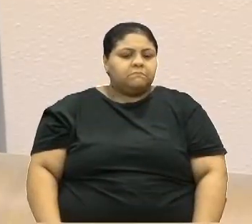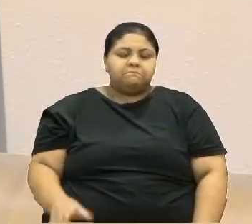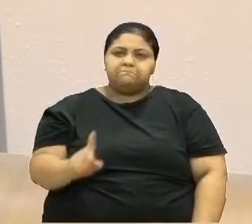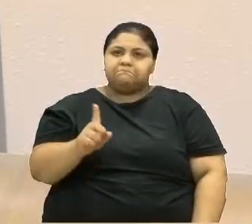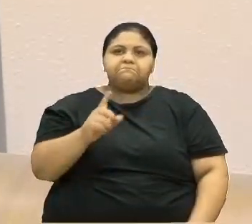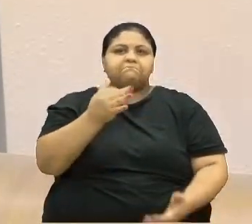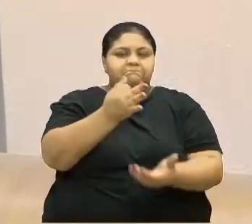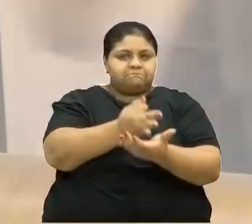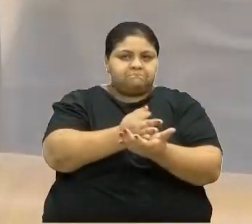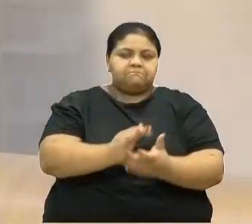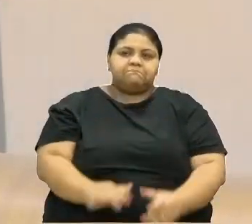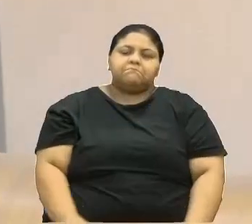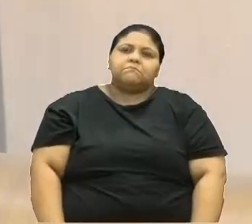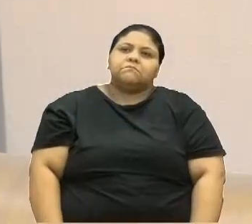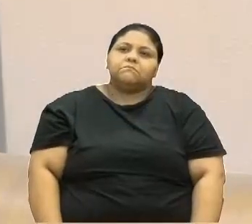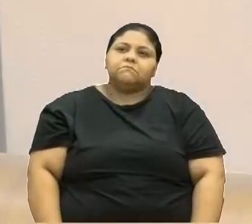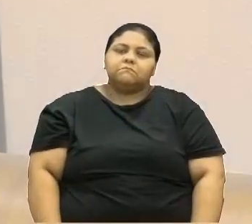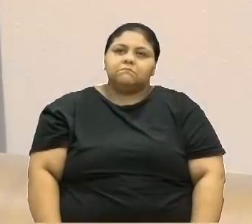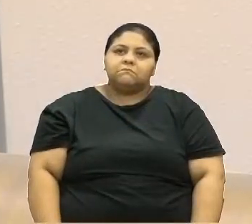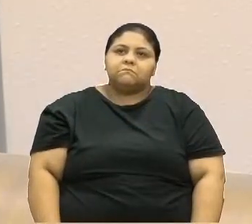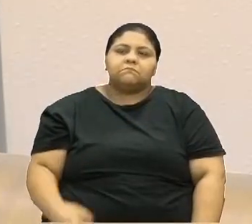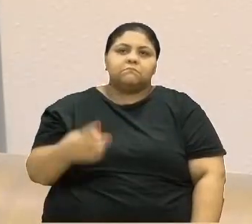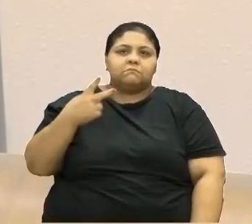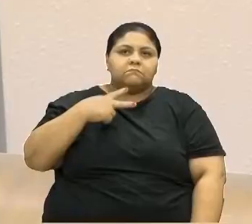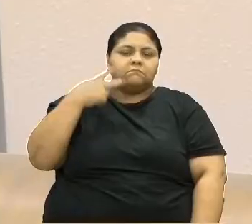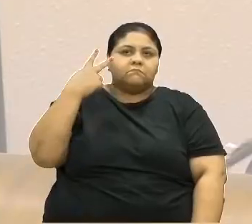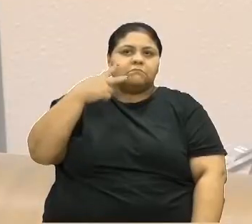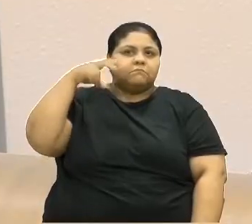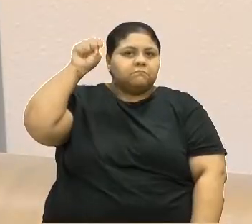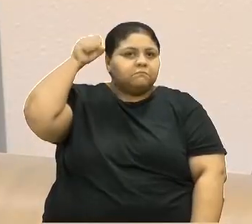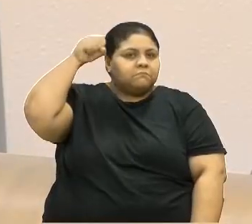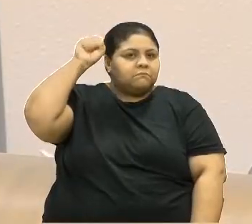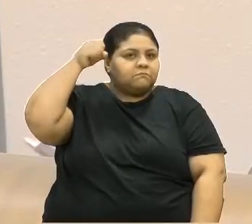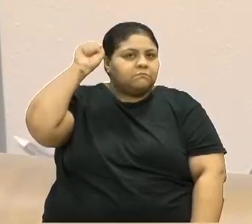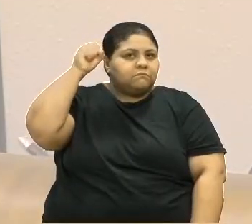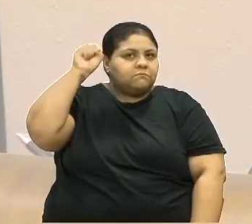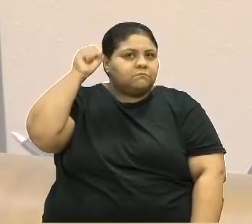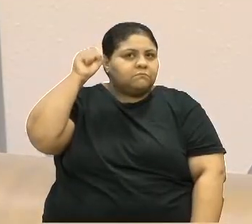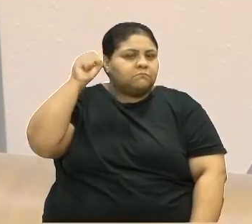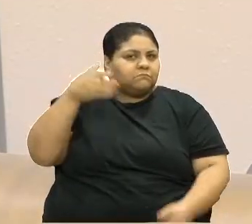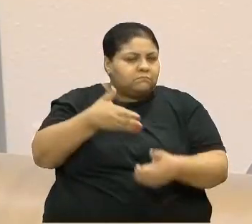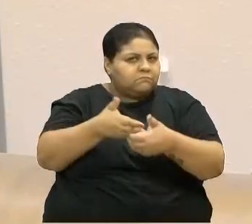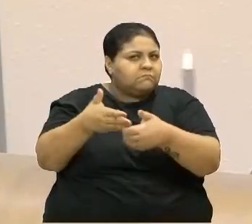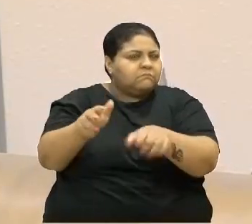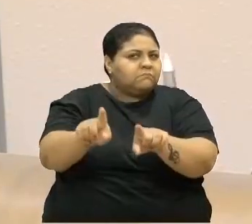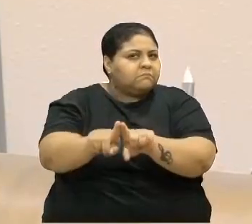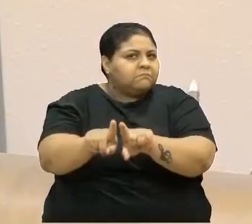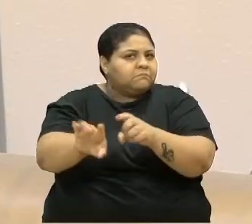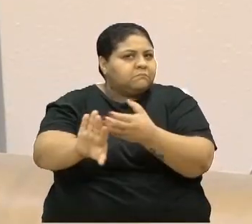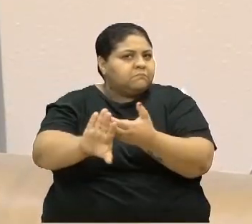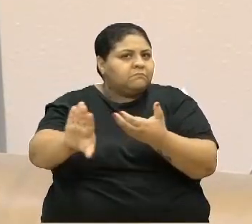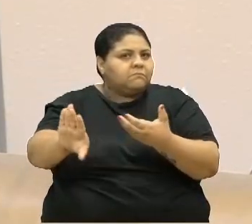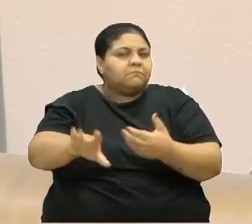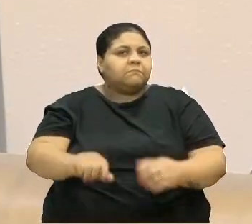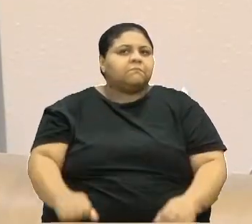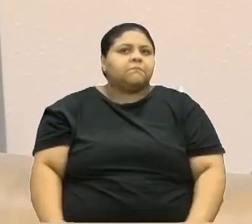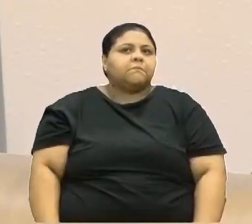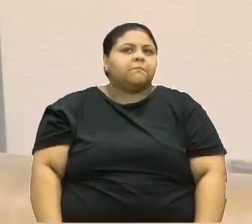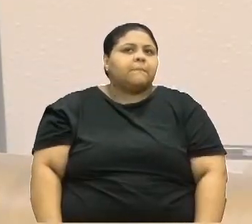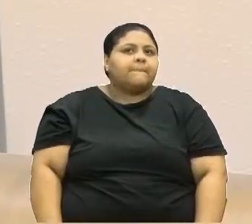Não, ausente. Vereador Clóvis Xuxa, talvez remotamente?